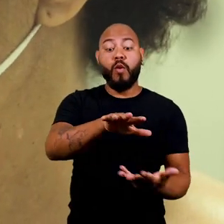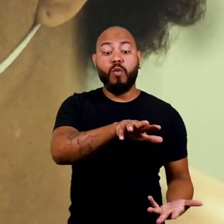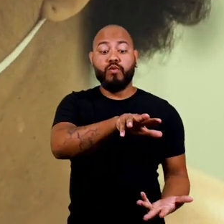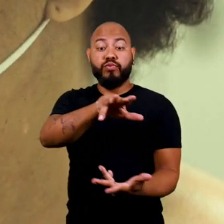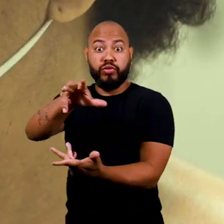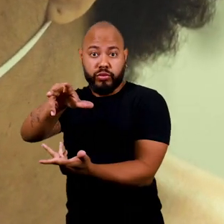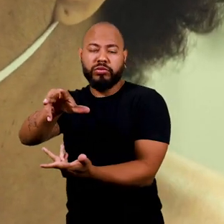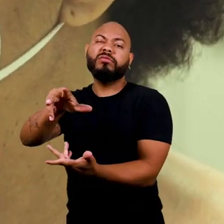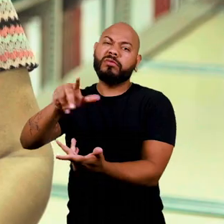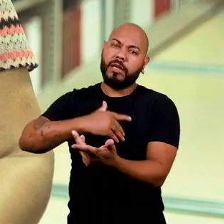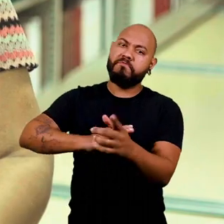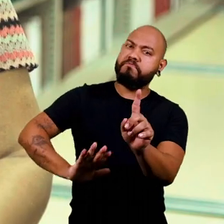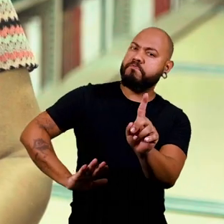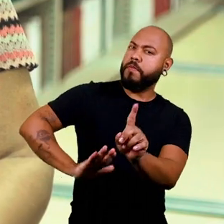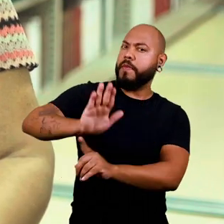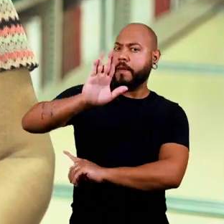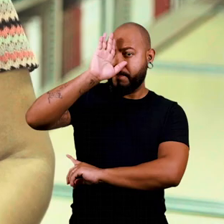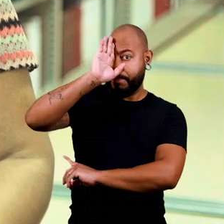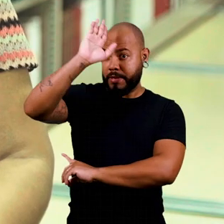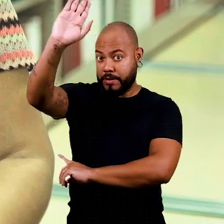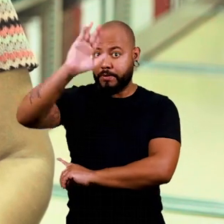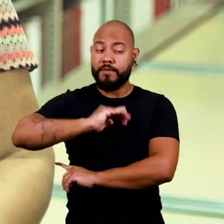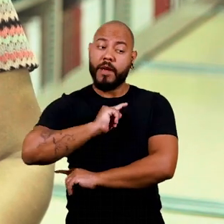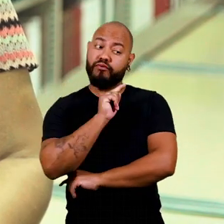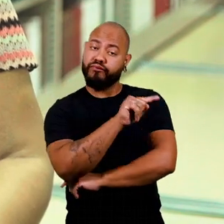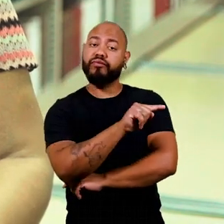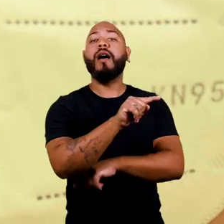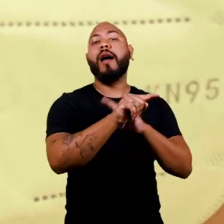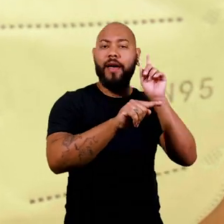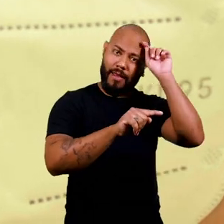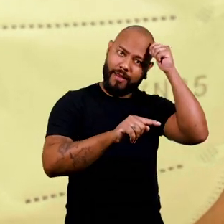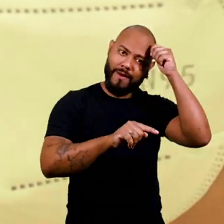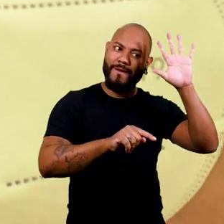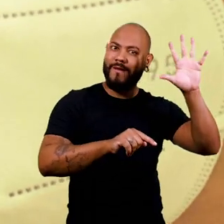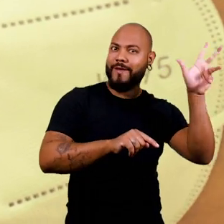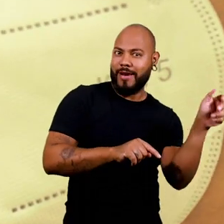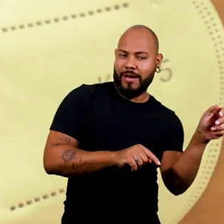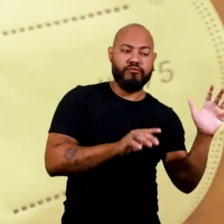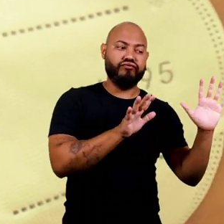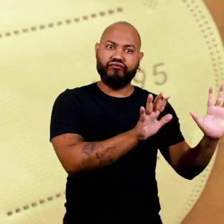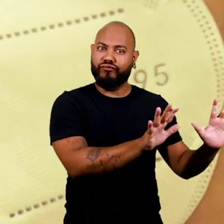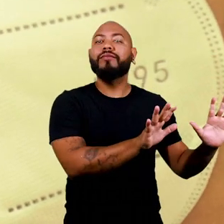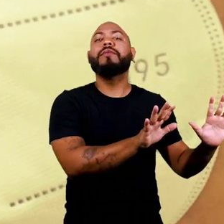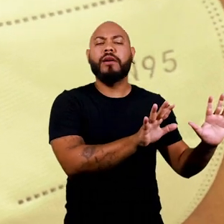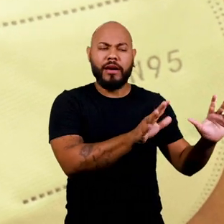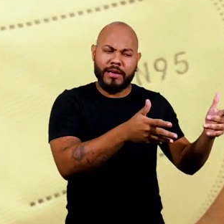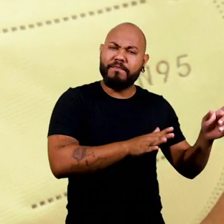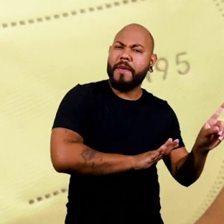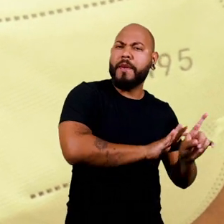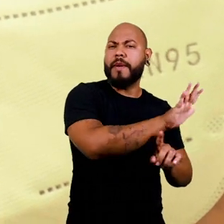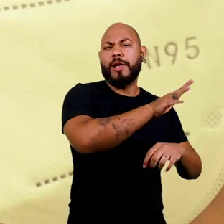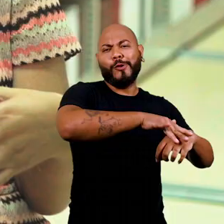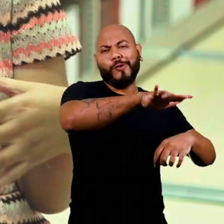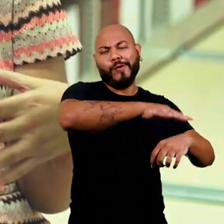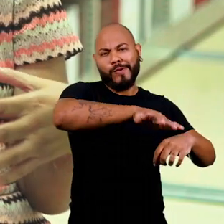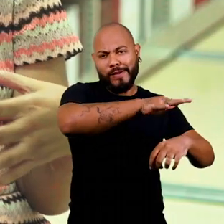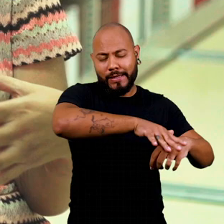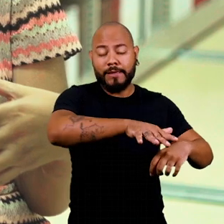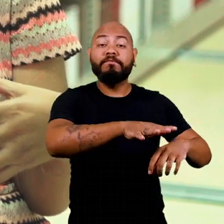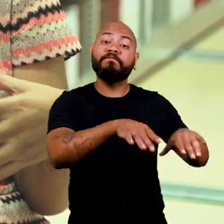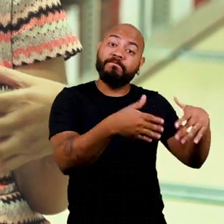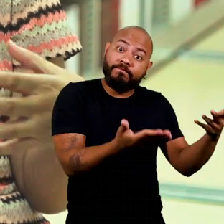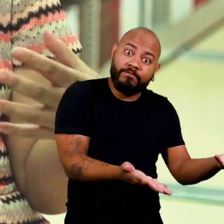da doença falciforme, principalmente no continente africano. E essa prevalência elevada da doença